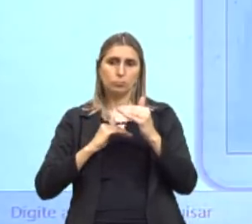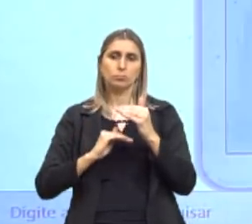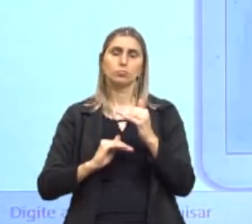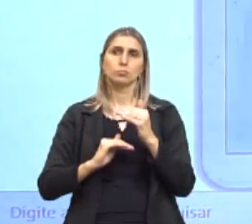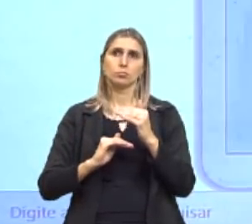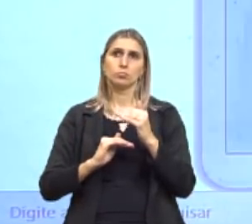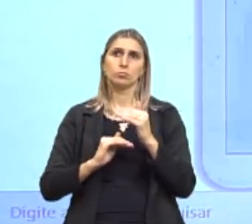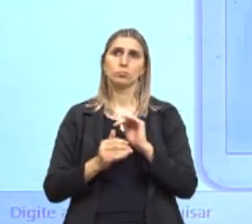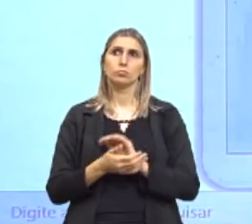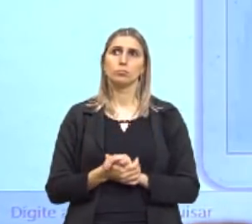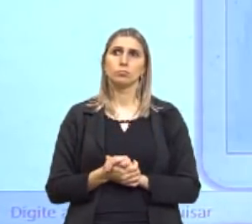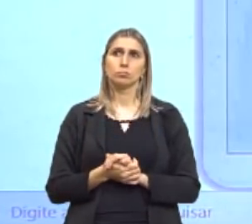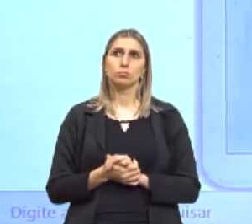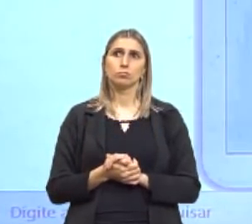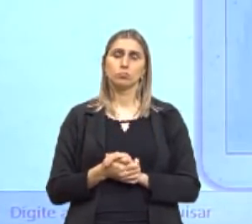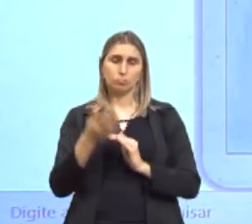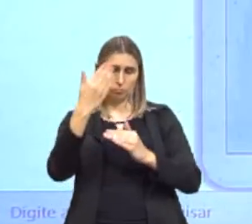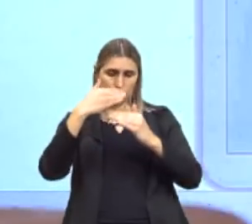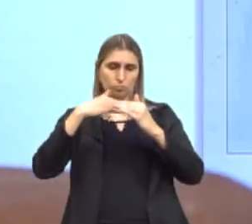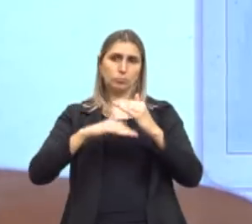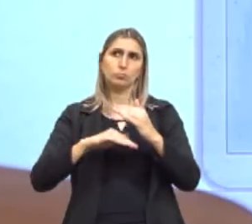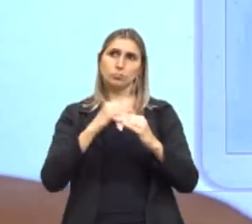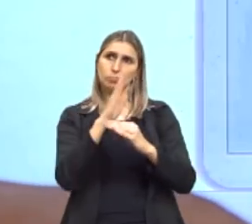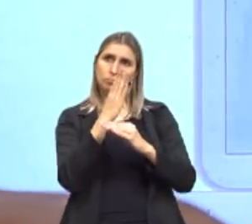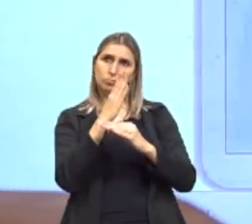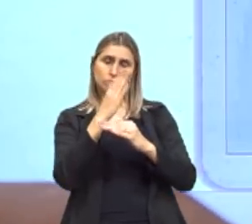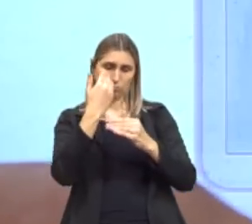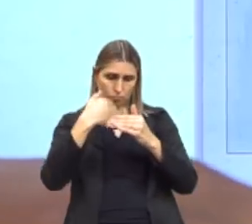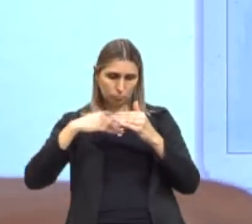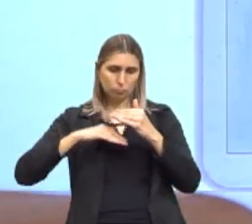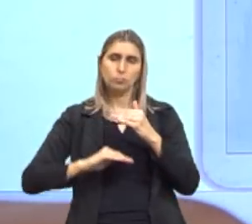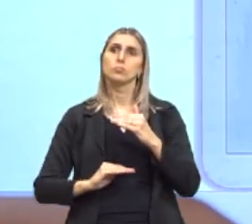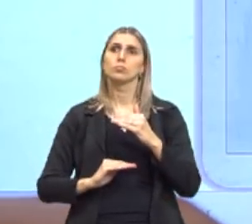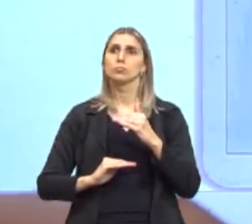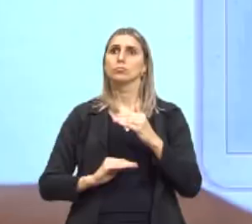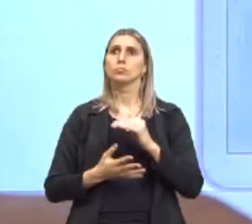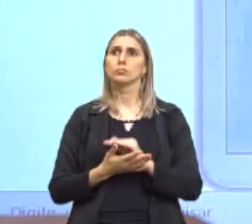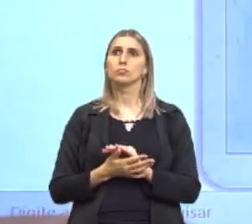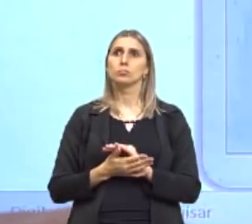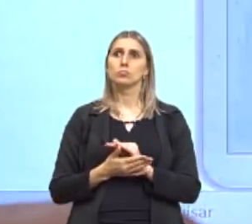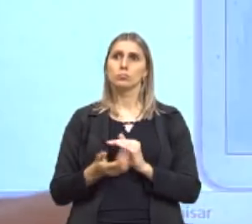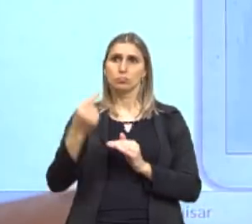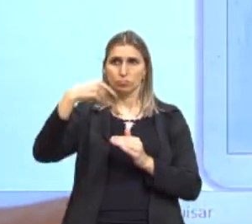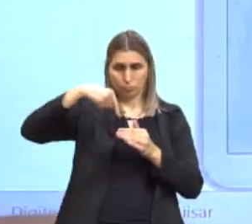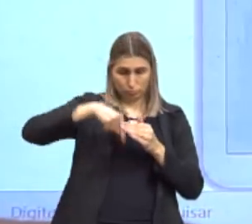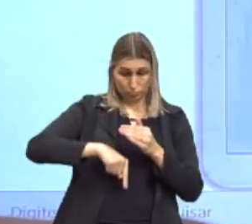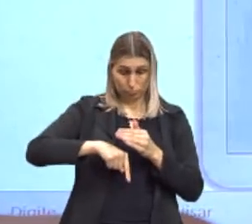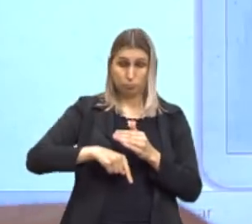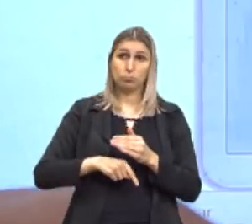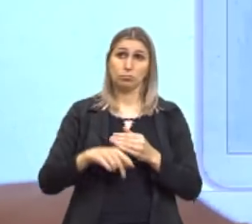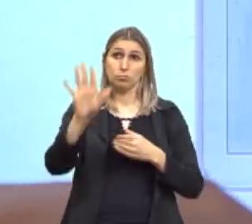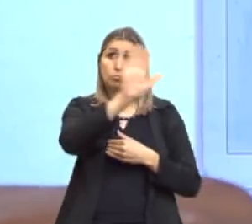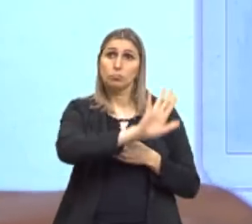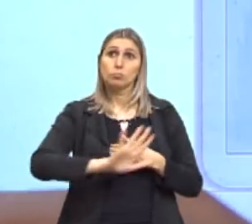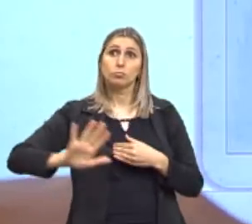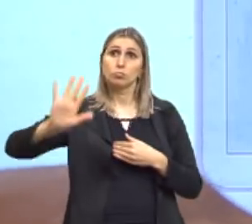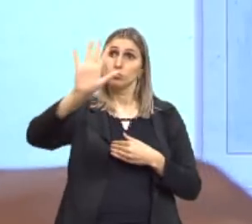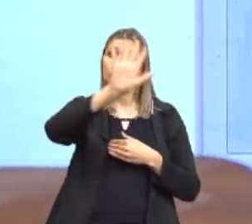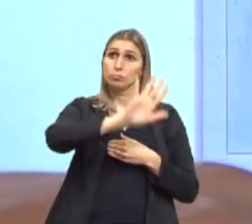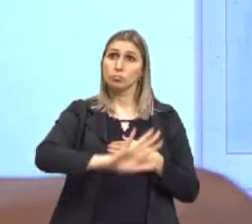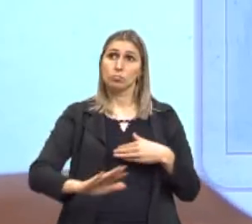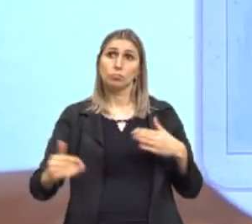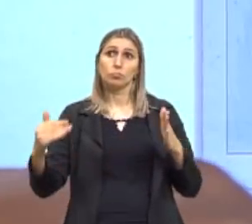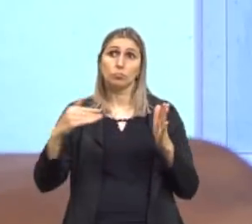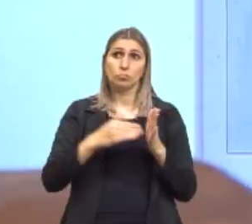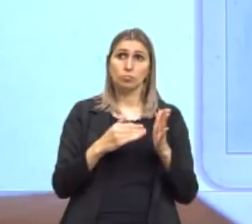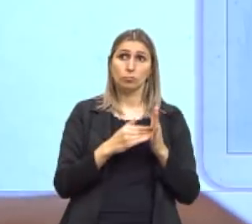baixo, embaixo do espelho, passando aqui por ele, até chegar aqui. Então, o campo, até chegar